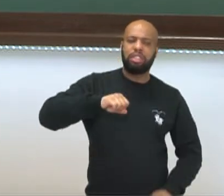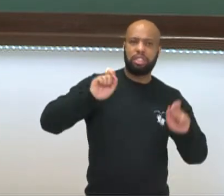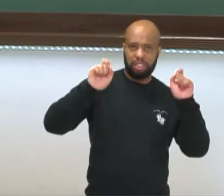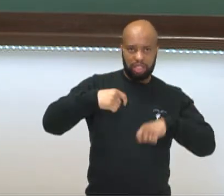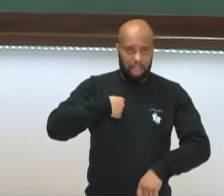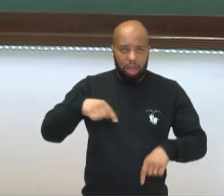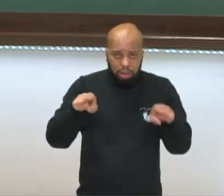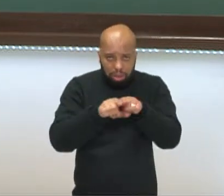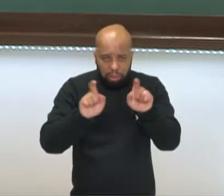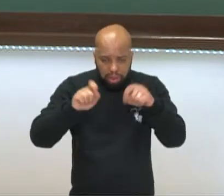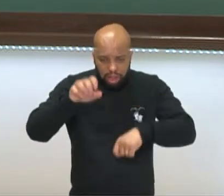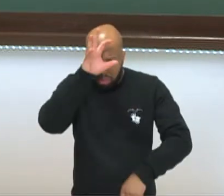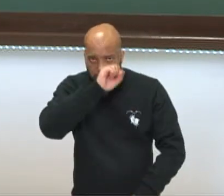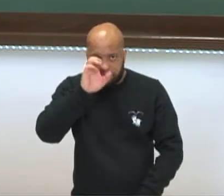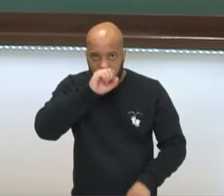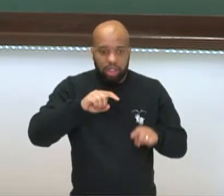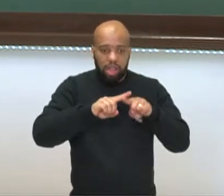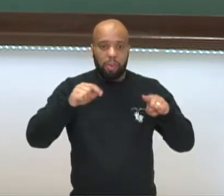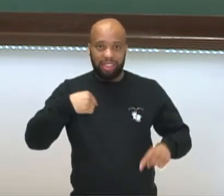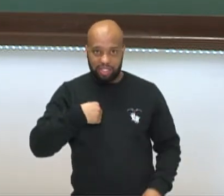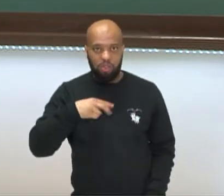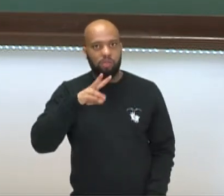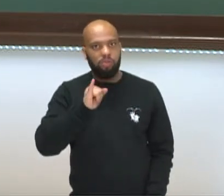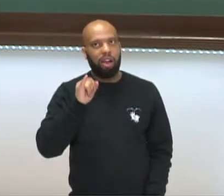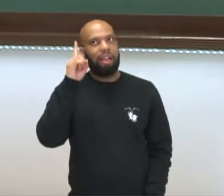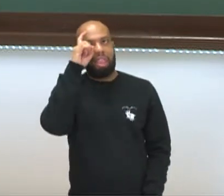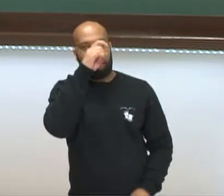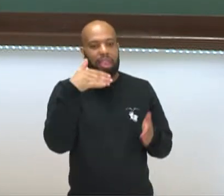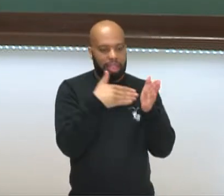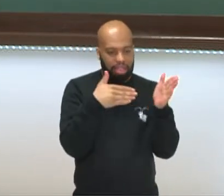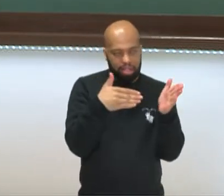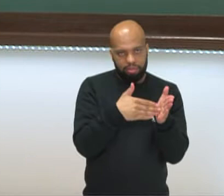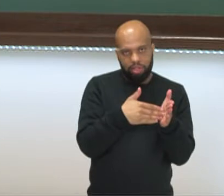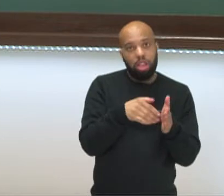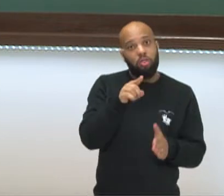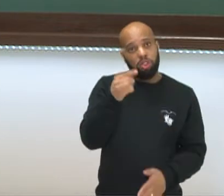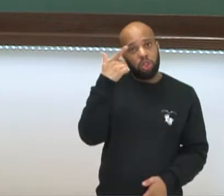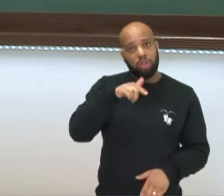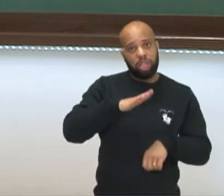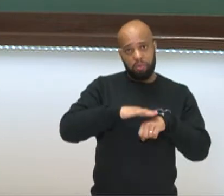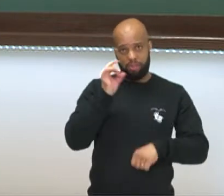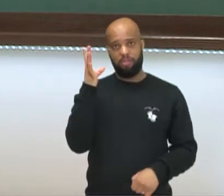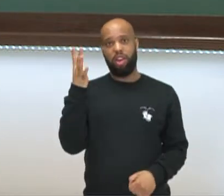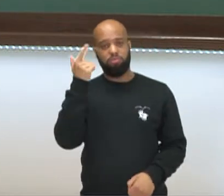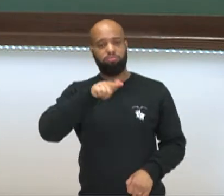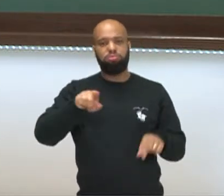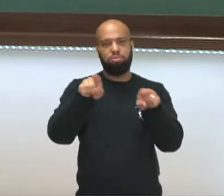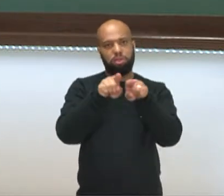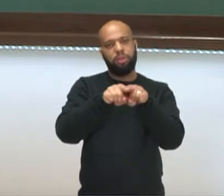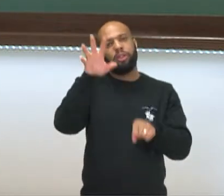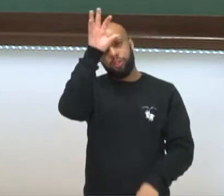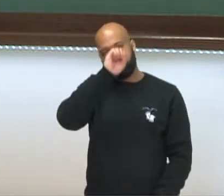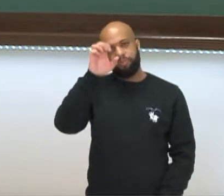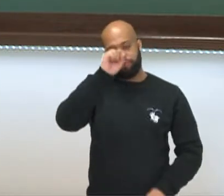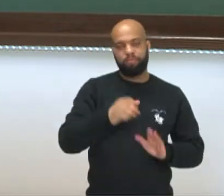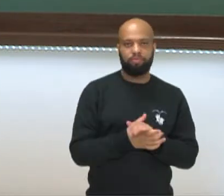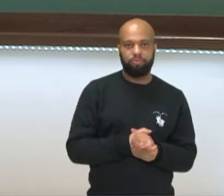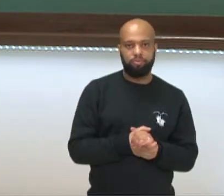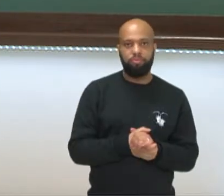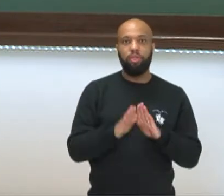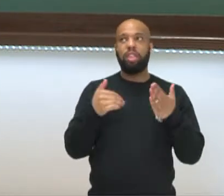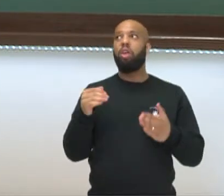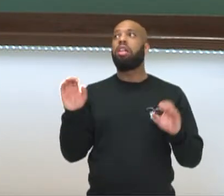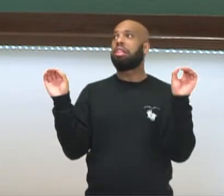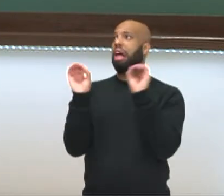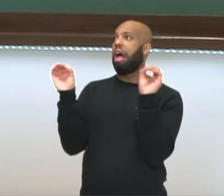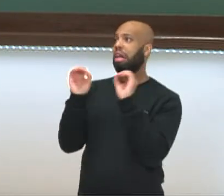eu posso aprender. Só que eu tenho mais dificuldade. De repente você não tem tanta dificuldade e consegue aprender. Ai, professora, eu não tenho